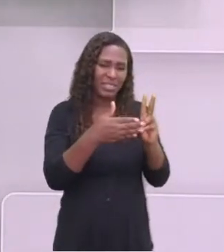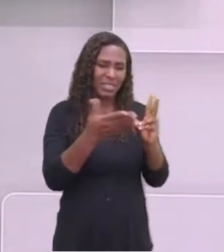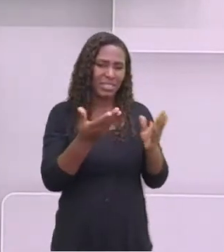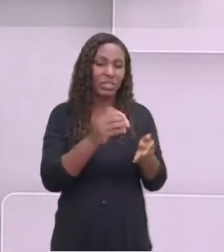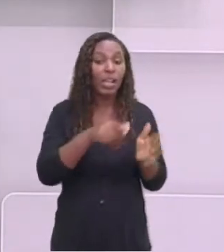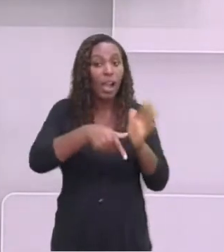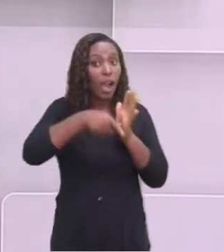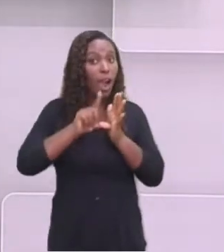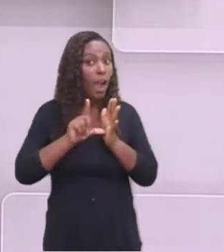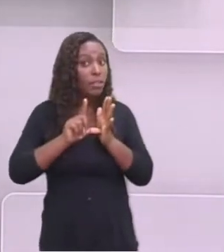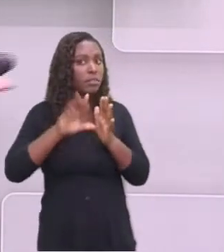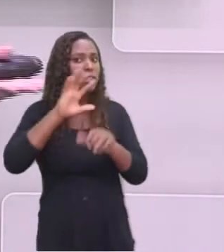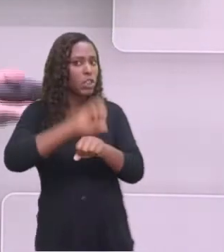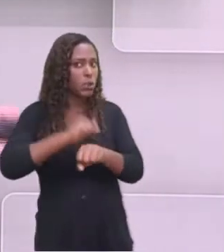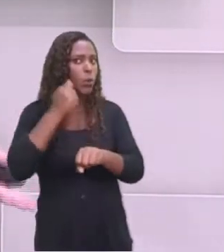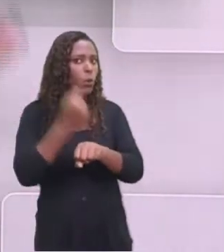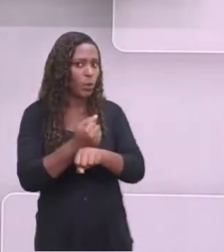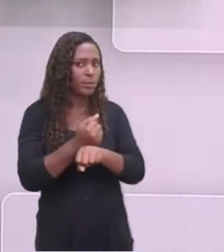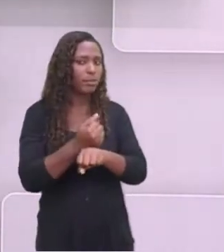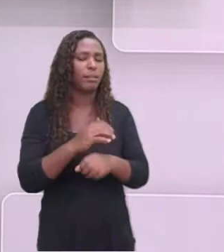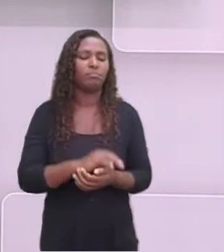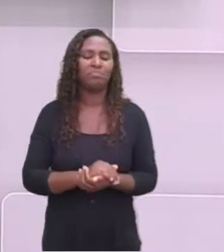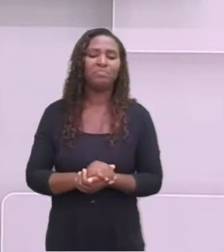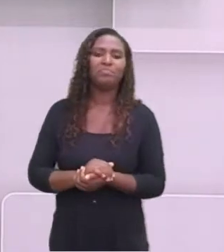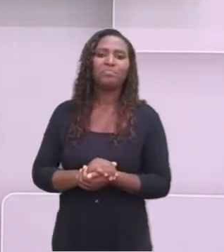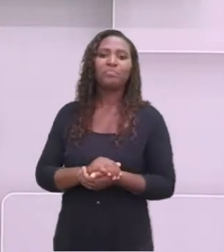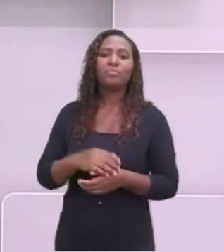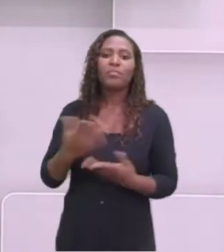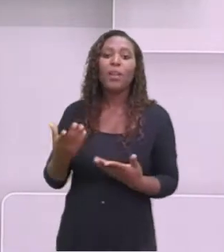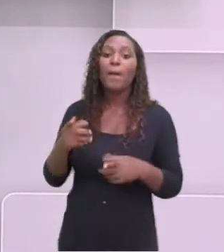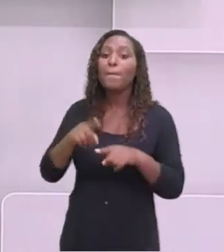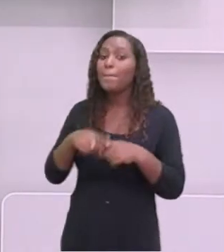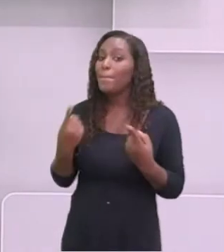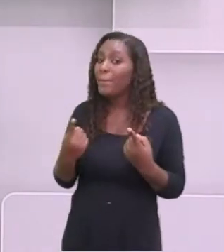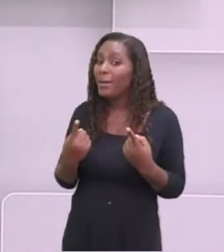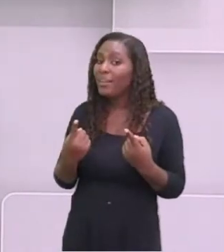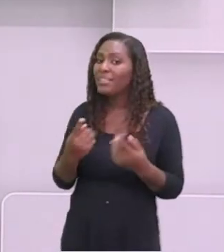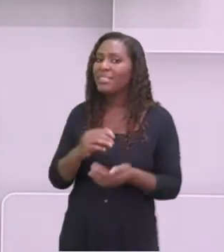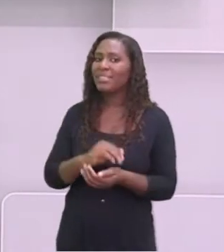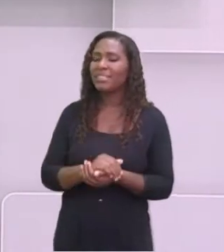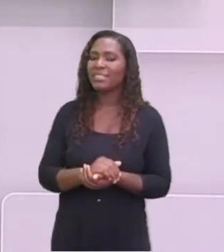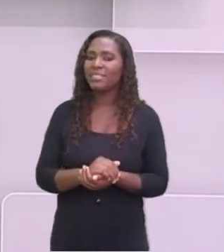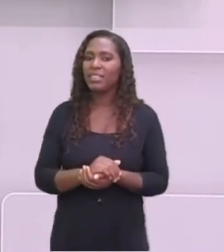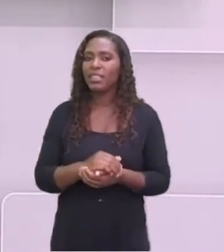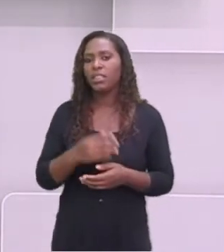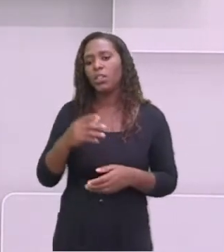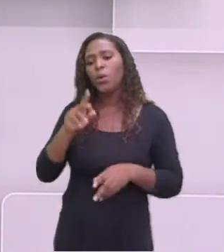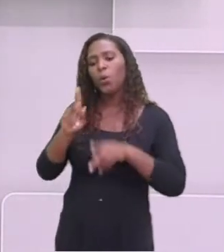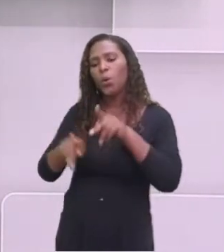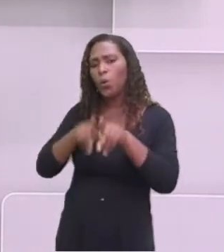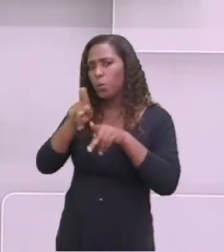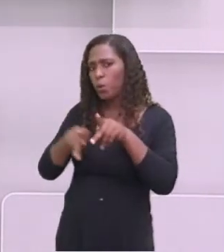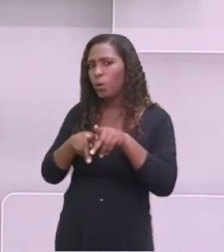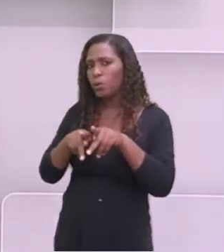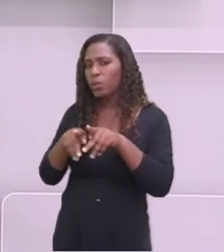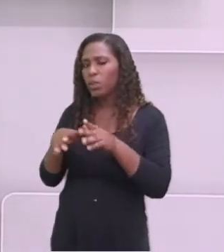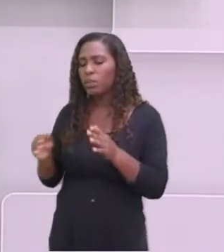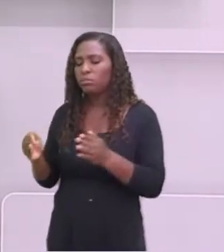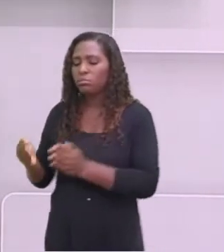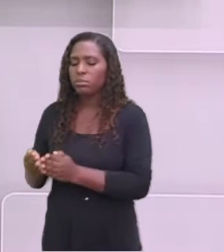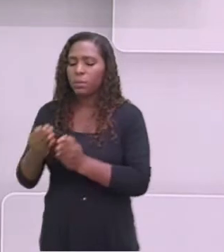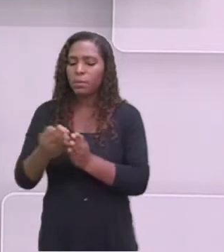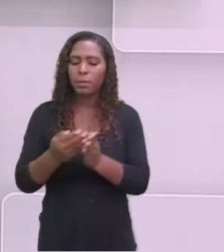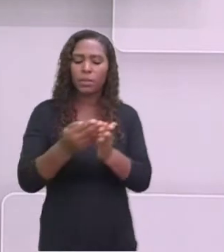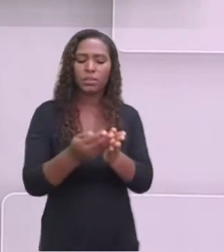primeiros portugueses que desembarcaram no continente americano tomaram posse das terras e logo em seguida tiveram